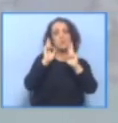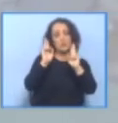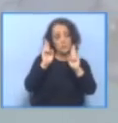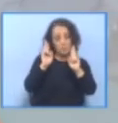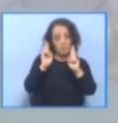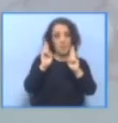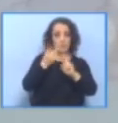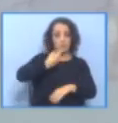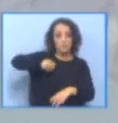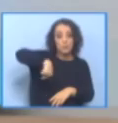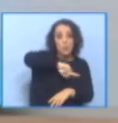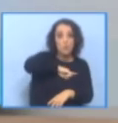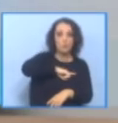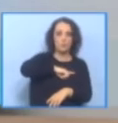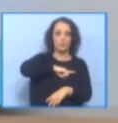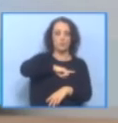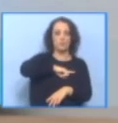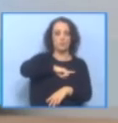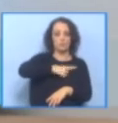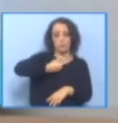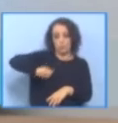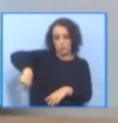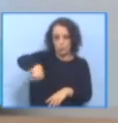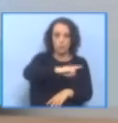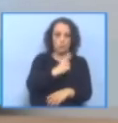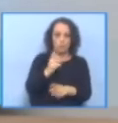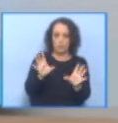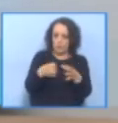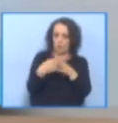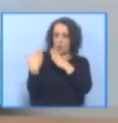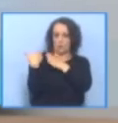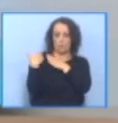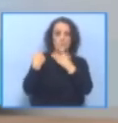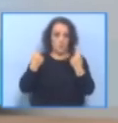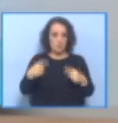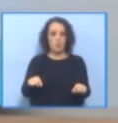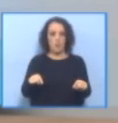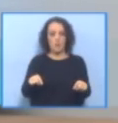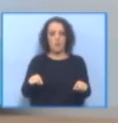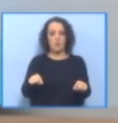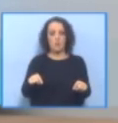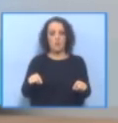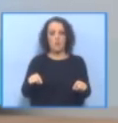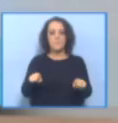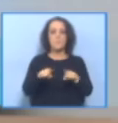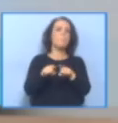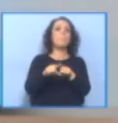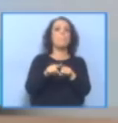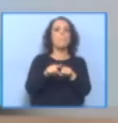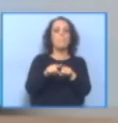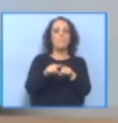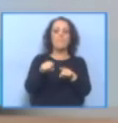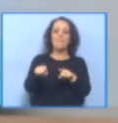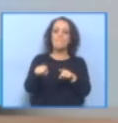que nós todos, enquanto também comunidade responsável, não caindo naquilo que é